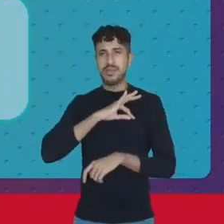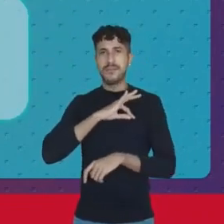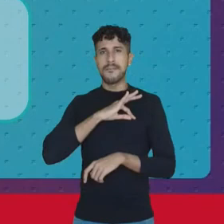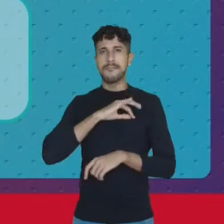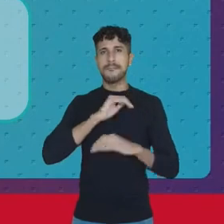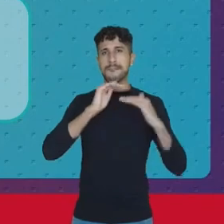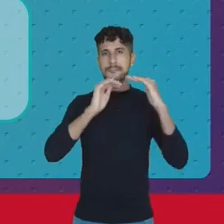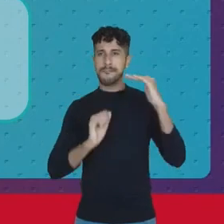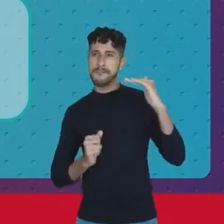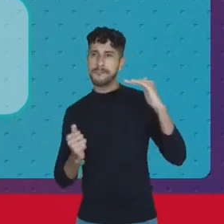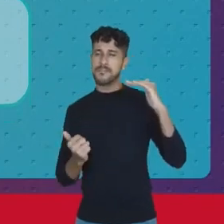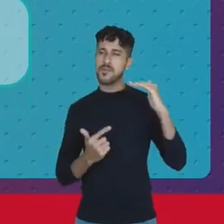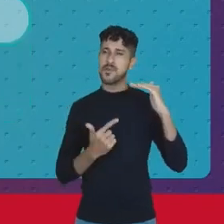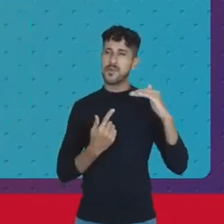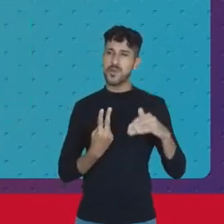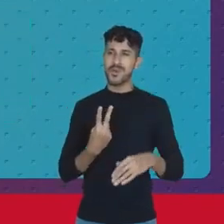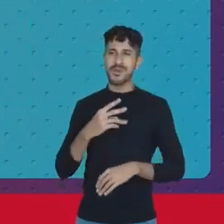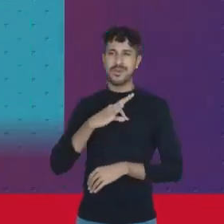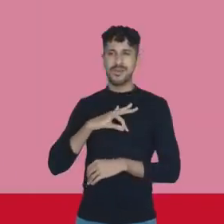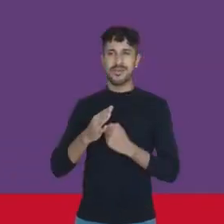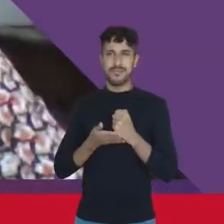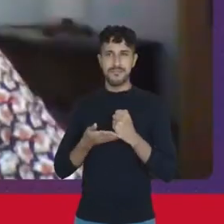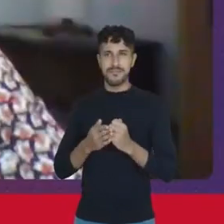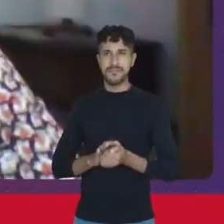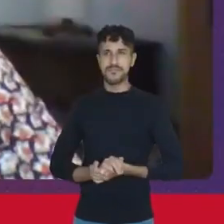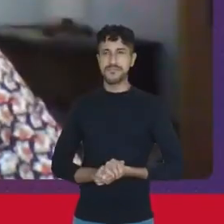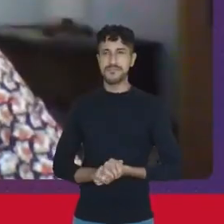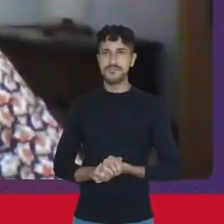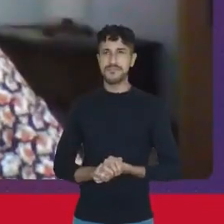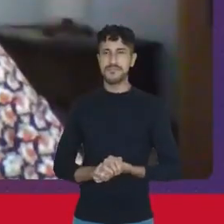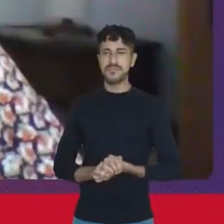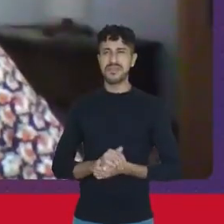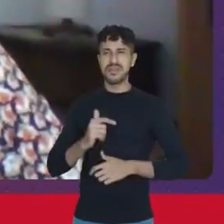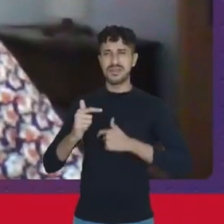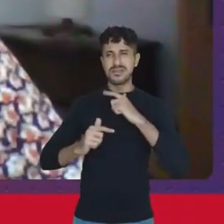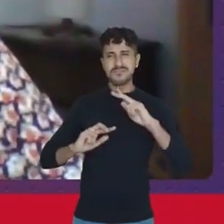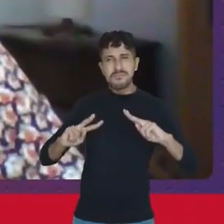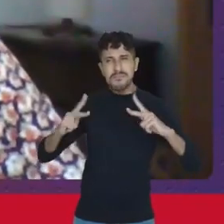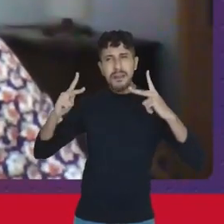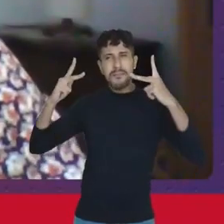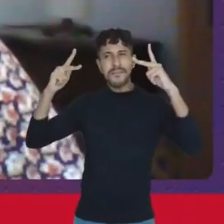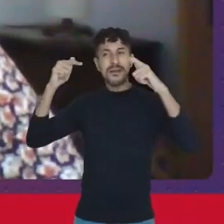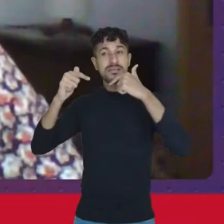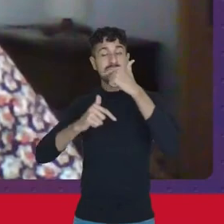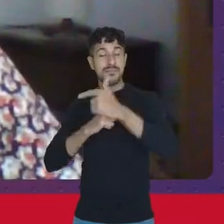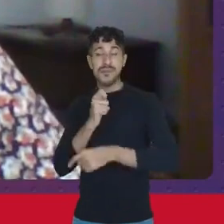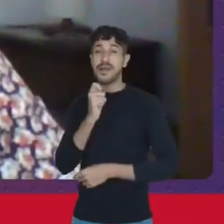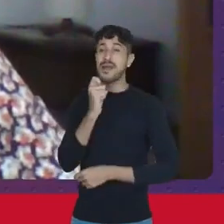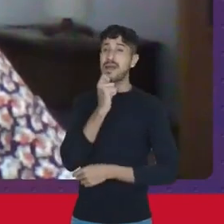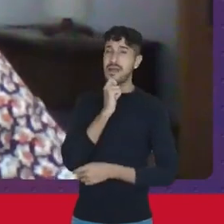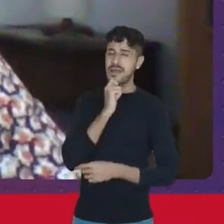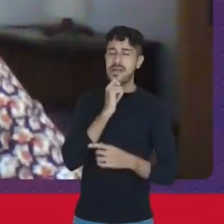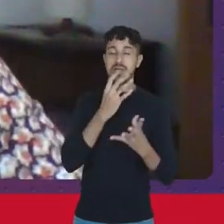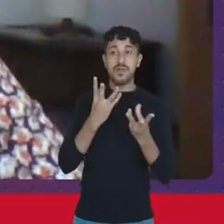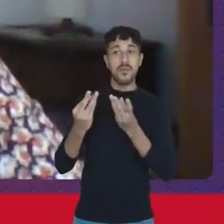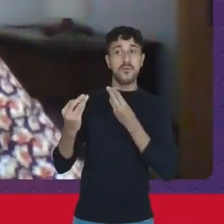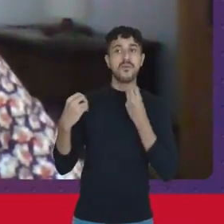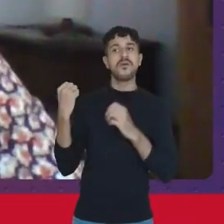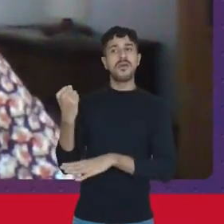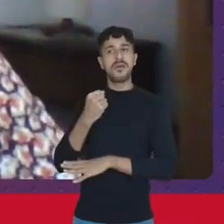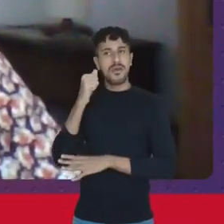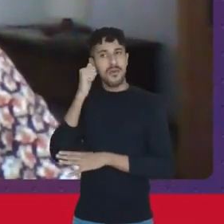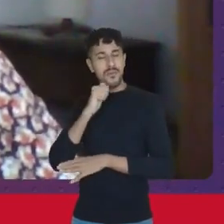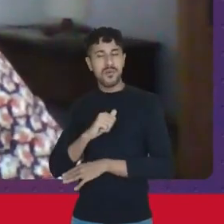benefícios inferiores a 2 salários mínimos. A sobrecarga do trabalho ainda é muito grande sobre as